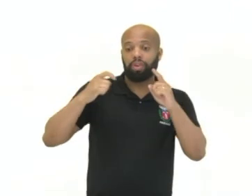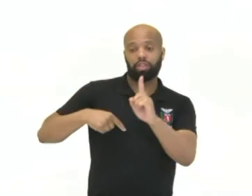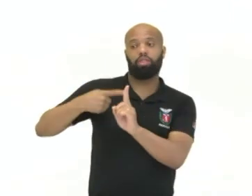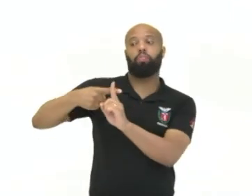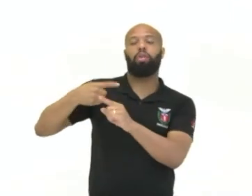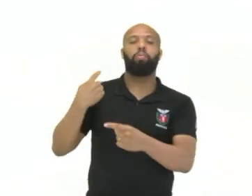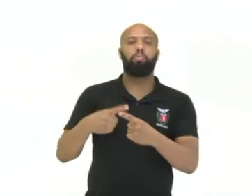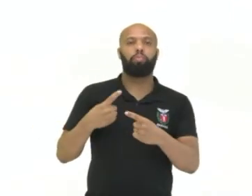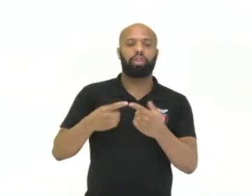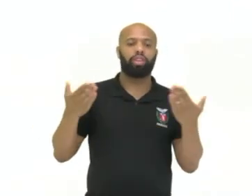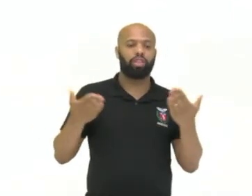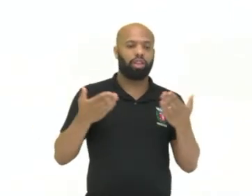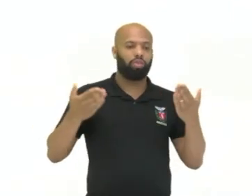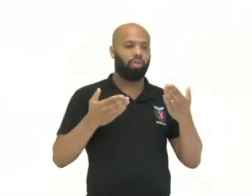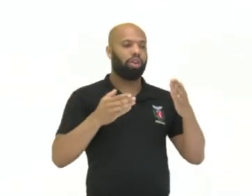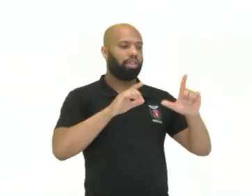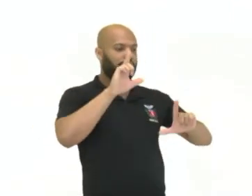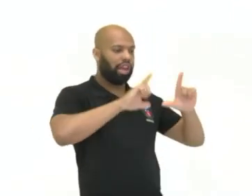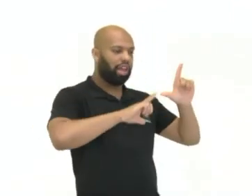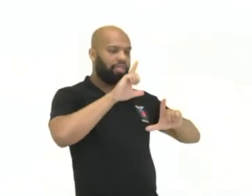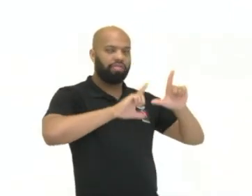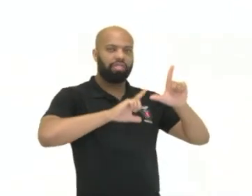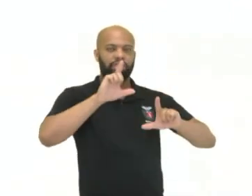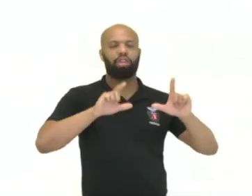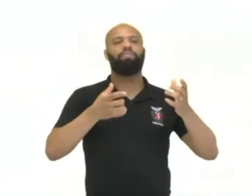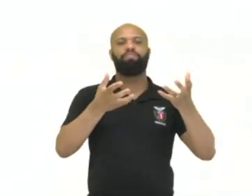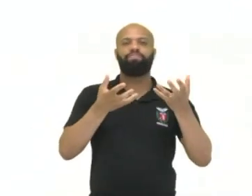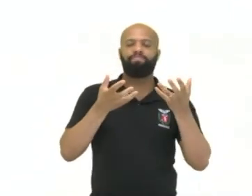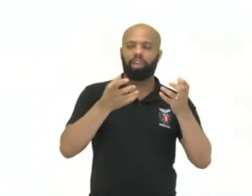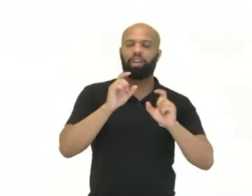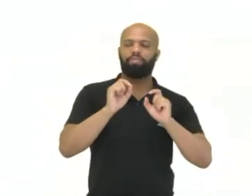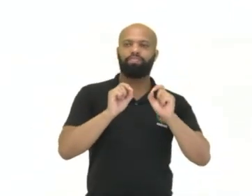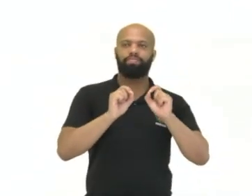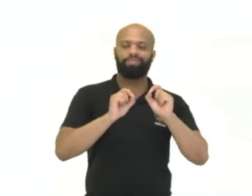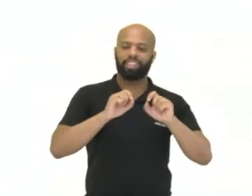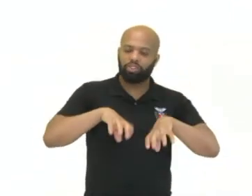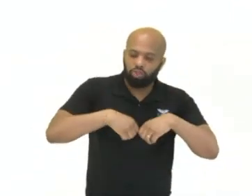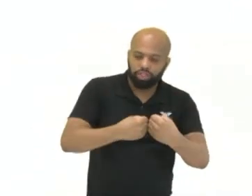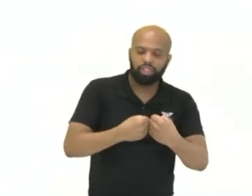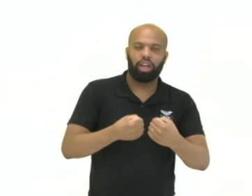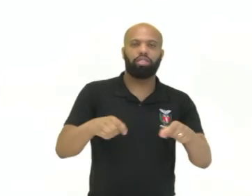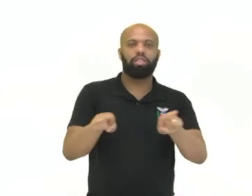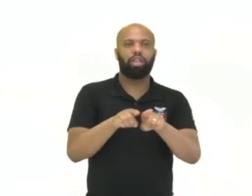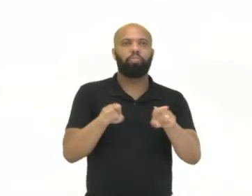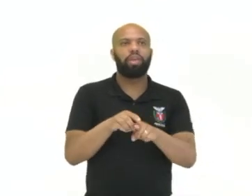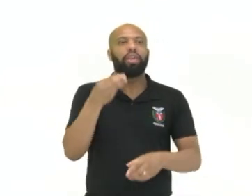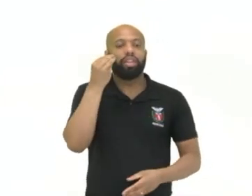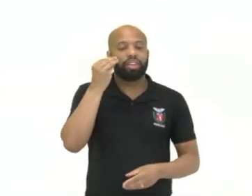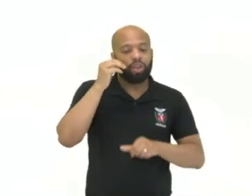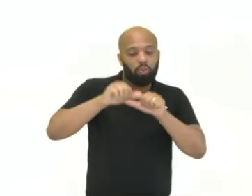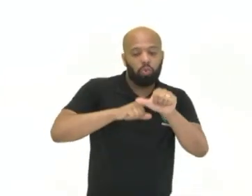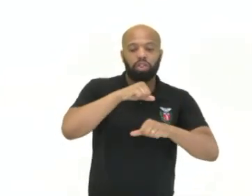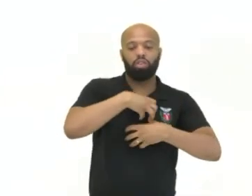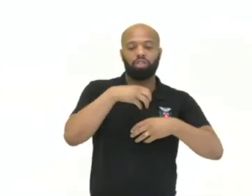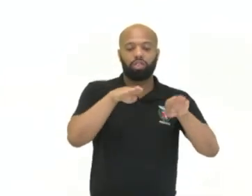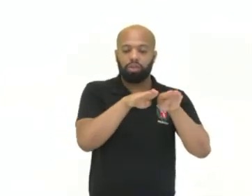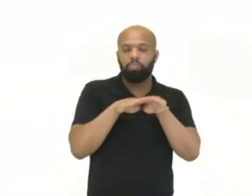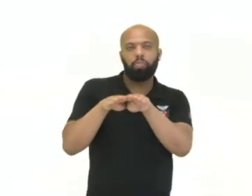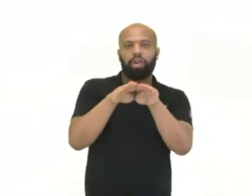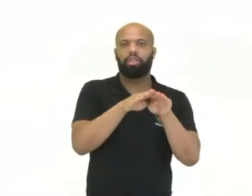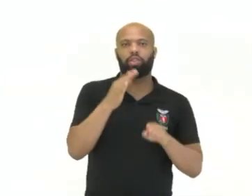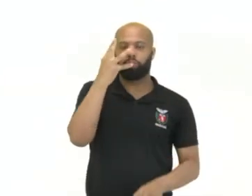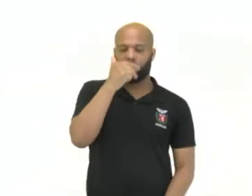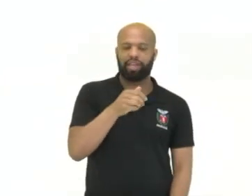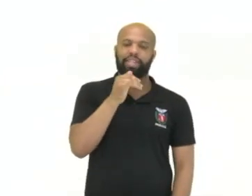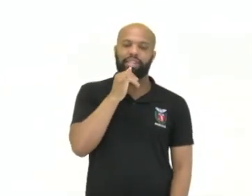já tem esboçado um esforço louvável nos últimos anos e tem desconstruído o clássico padrão de beleza, branco,